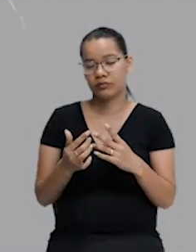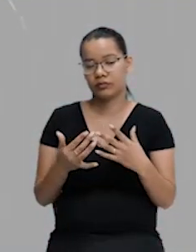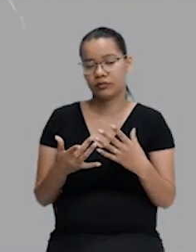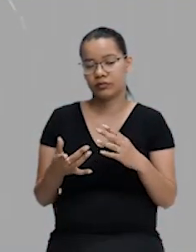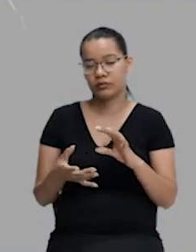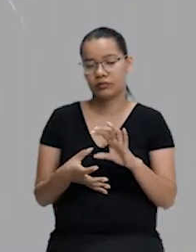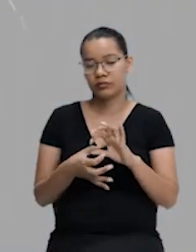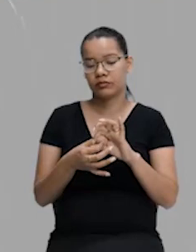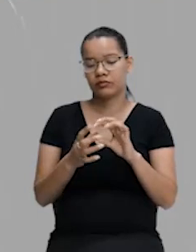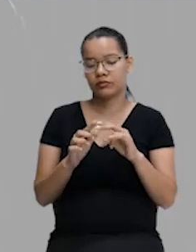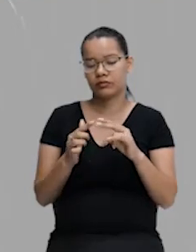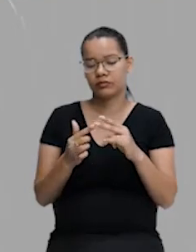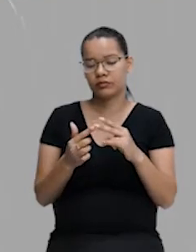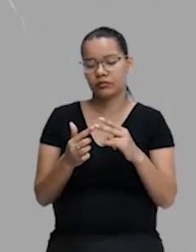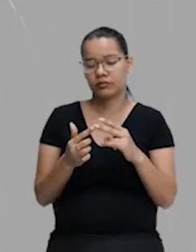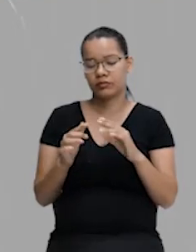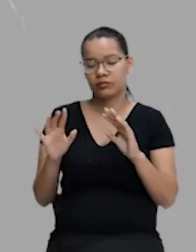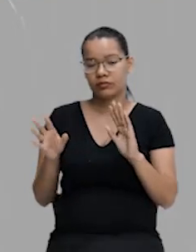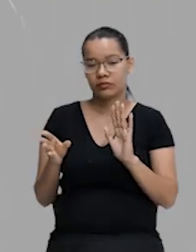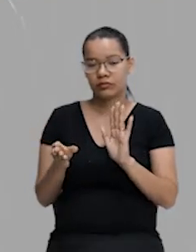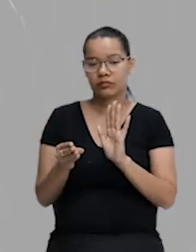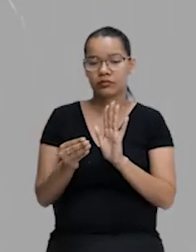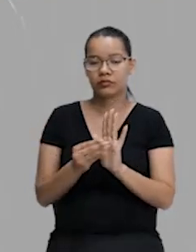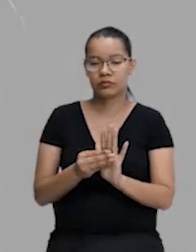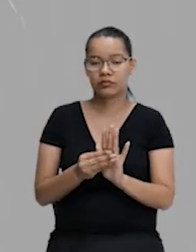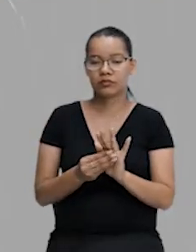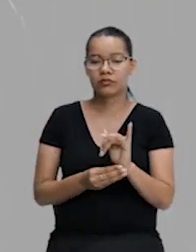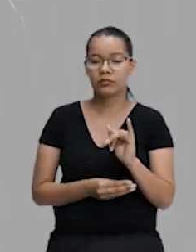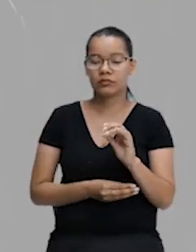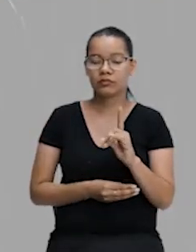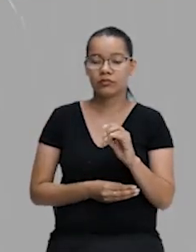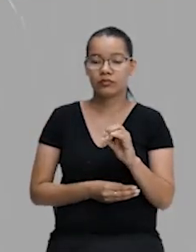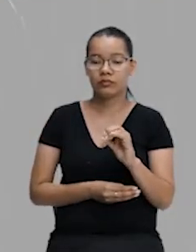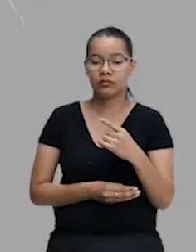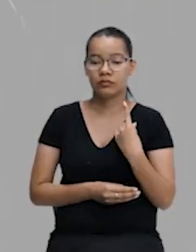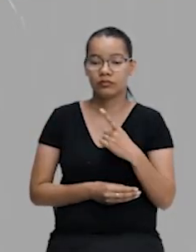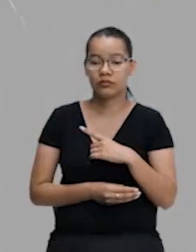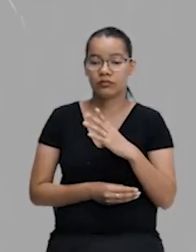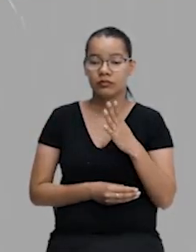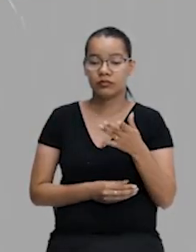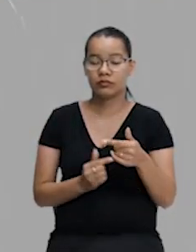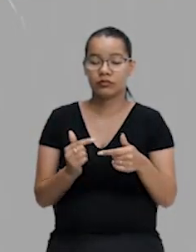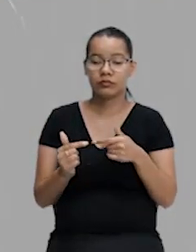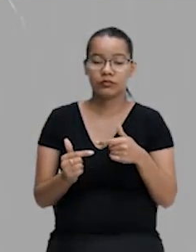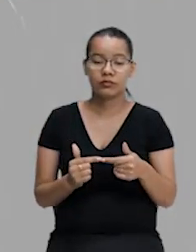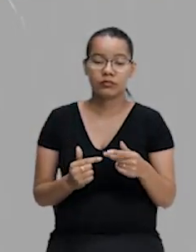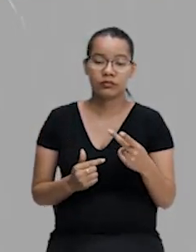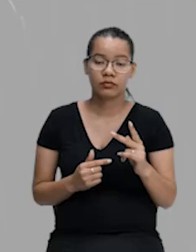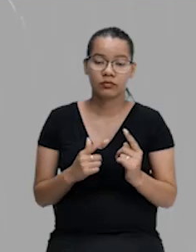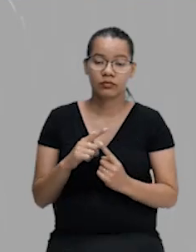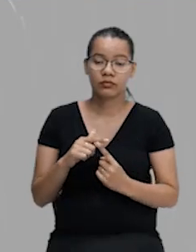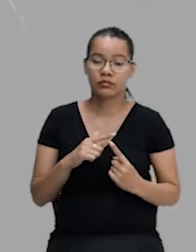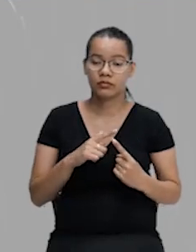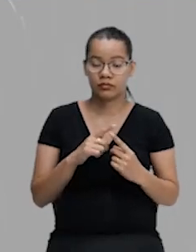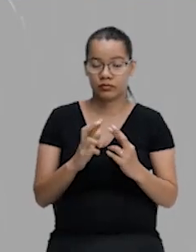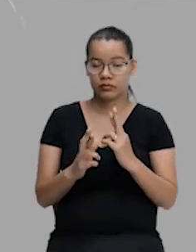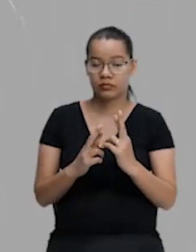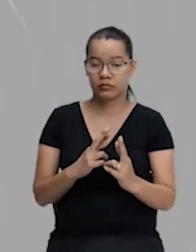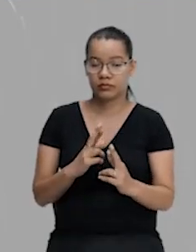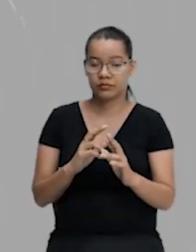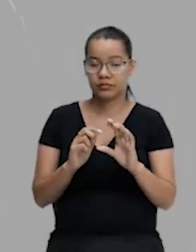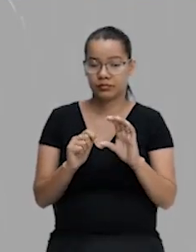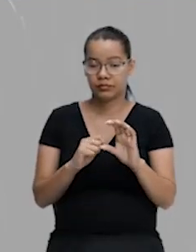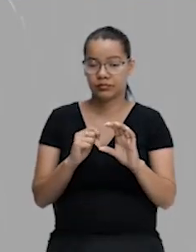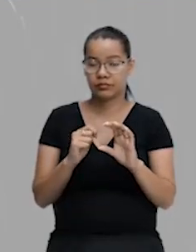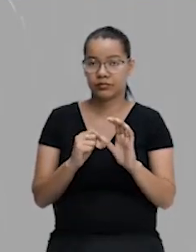ligações duplas, elas absorvem o iodo. Nós já trabalhamos esse tipo de reação em um vídeo anterior,